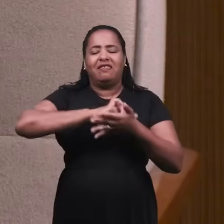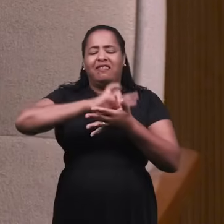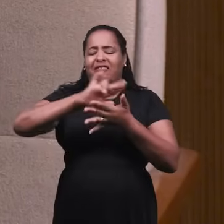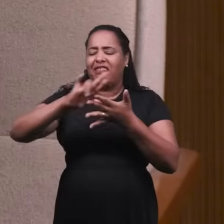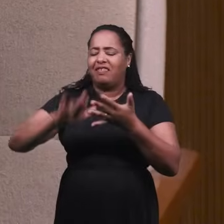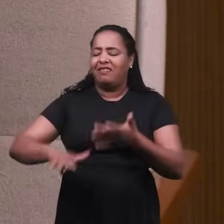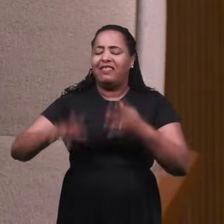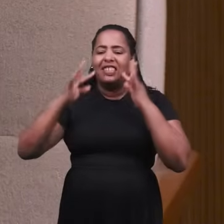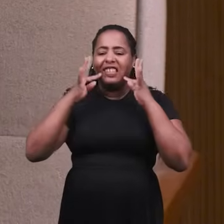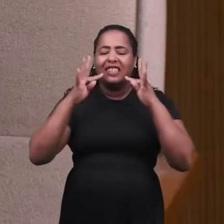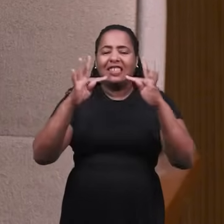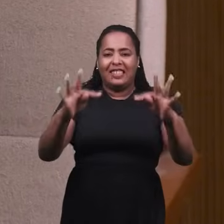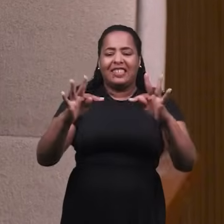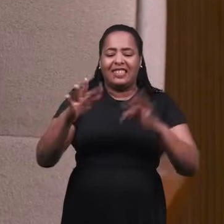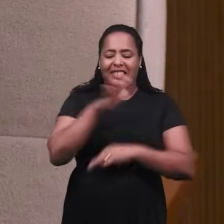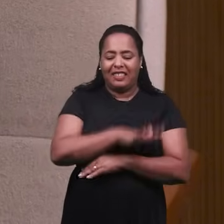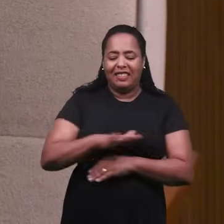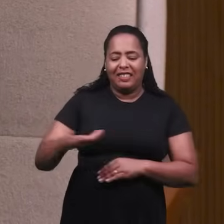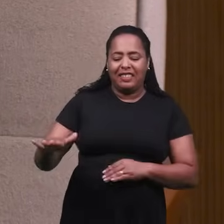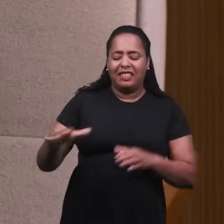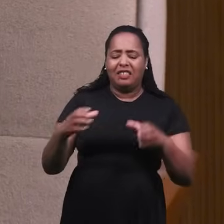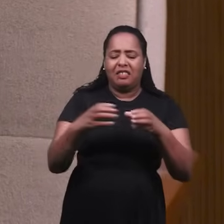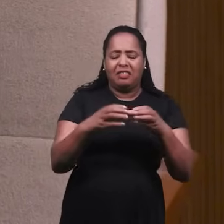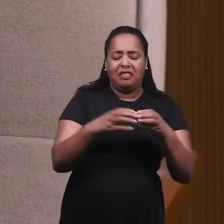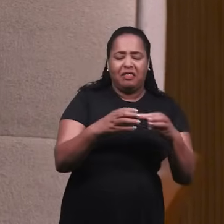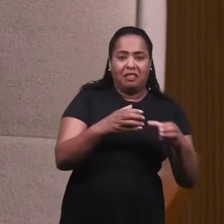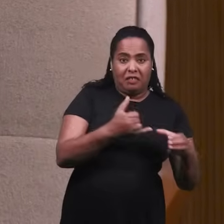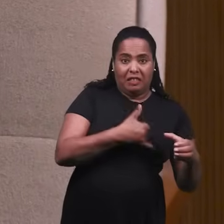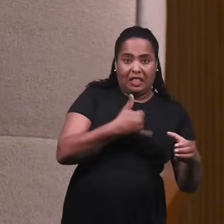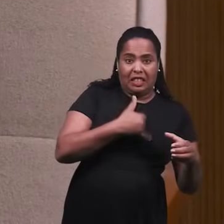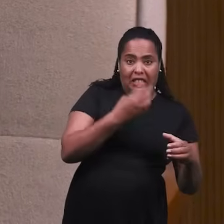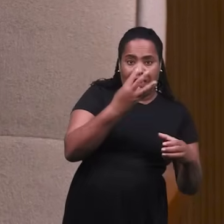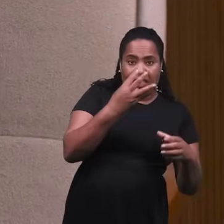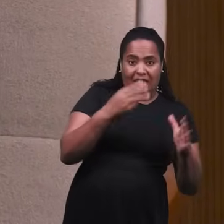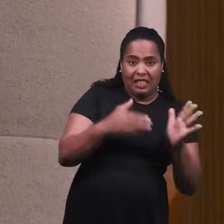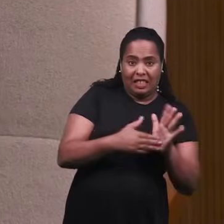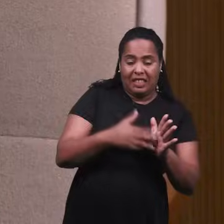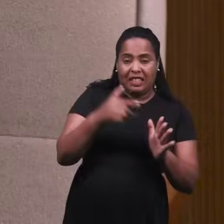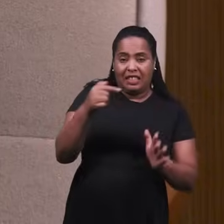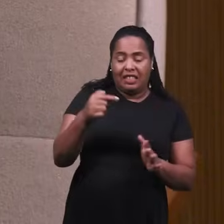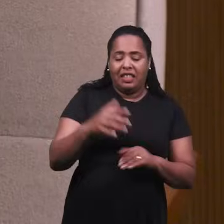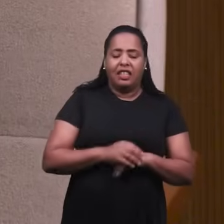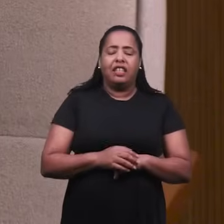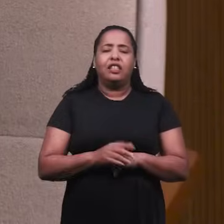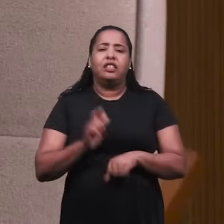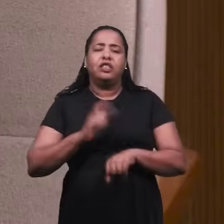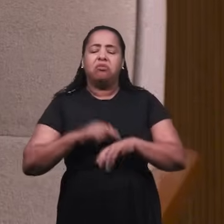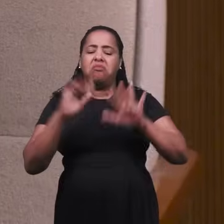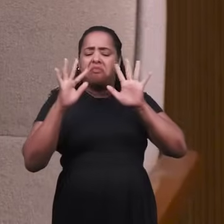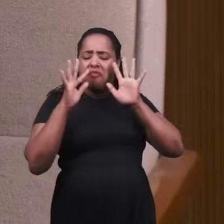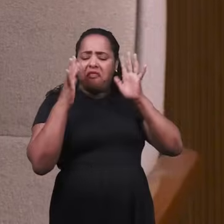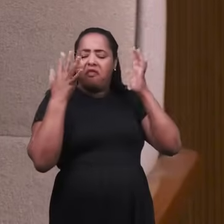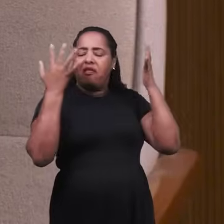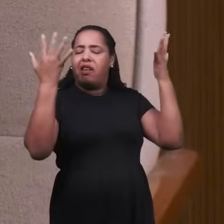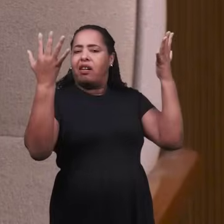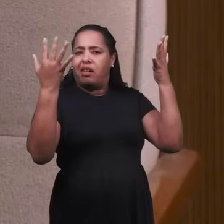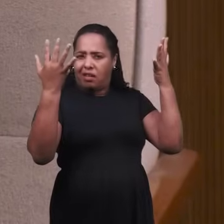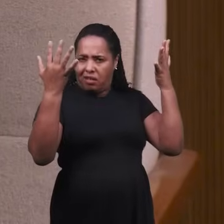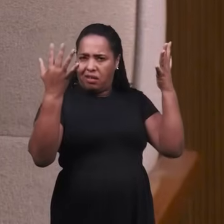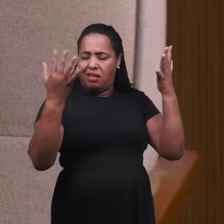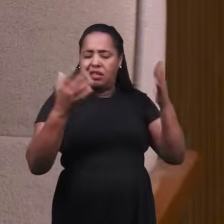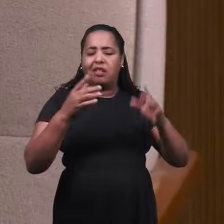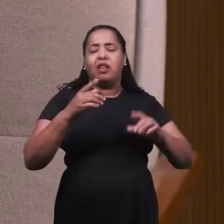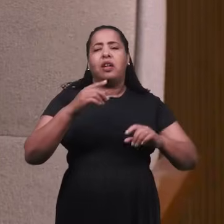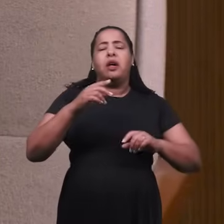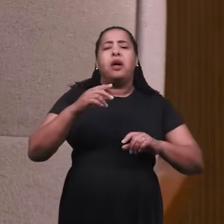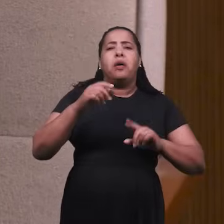muitos relatos de crianças mesmo, classe de 3 a 7 anos, que no momento das festas, ali